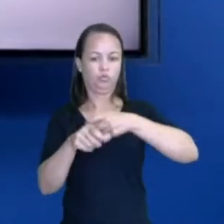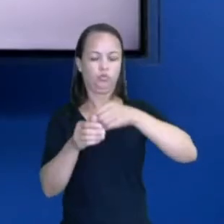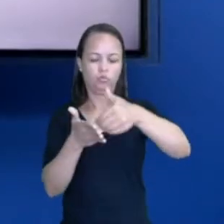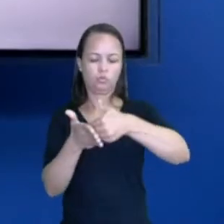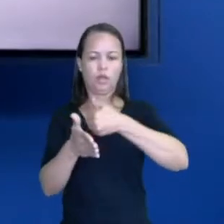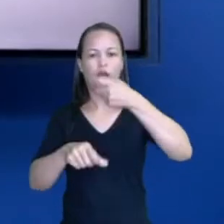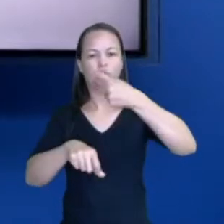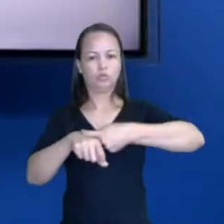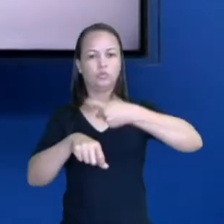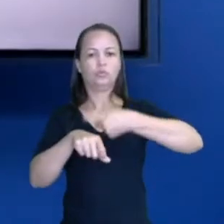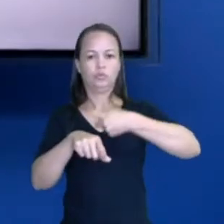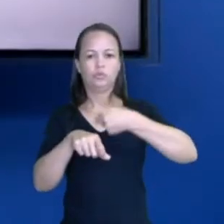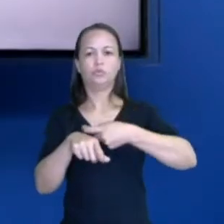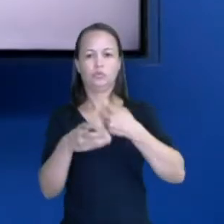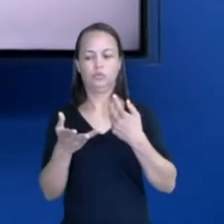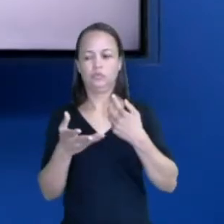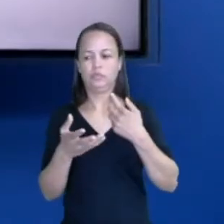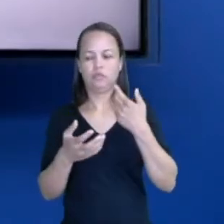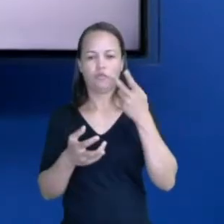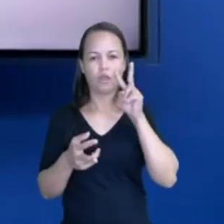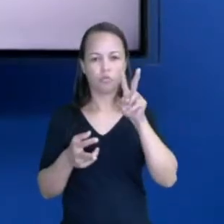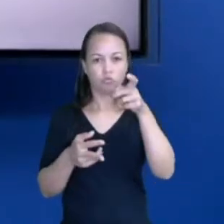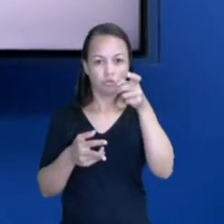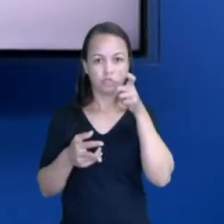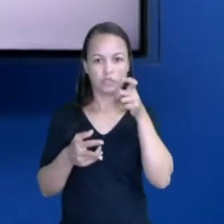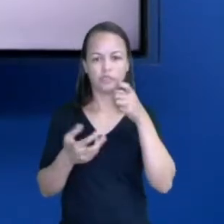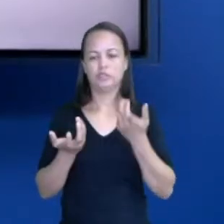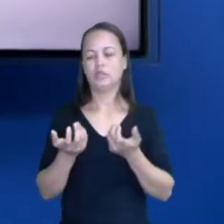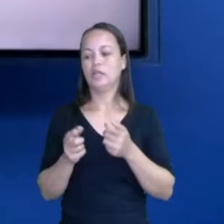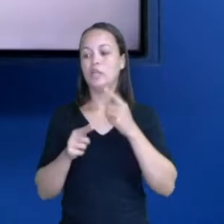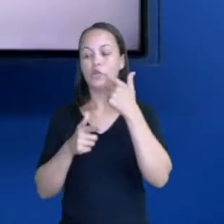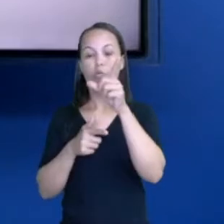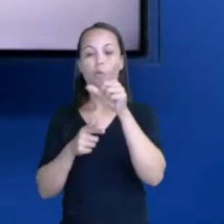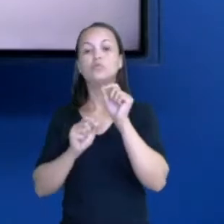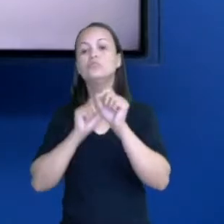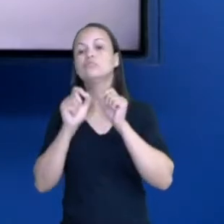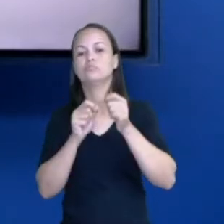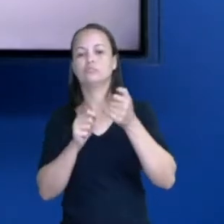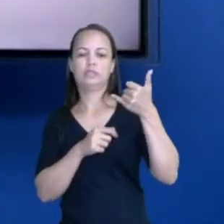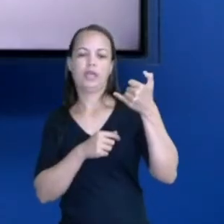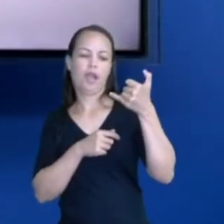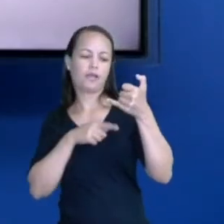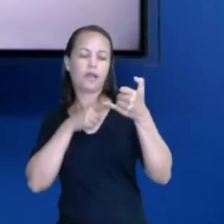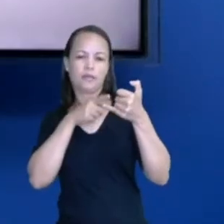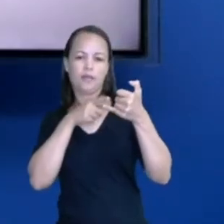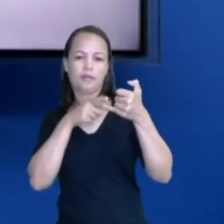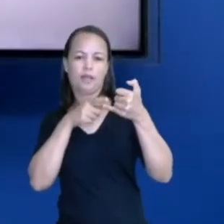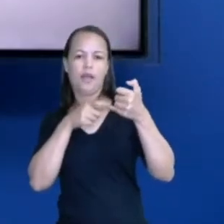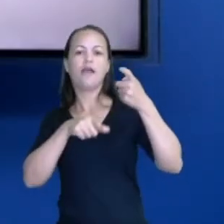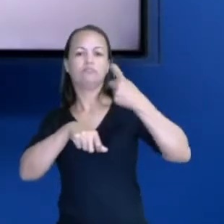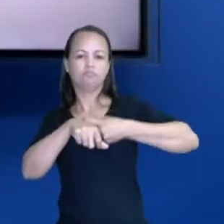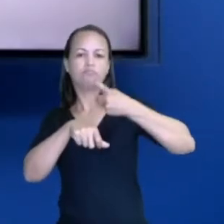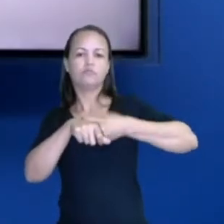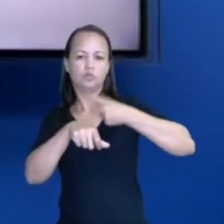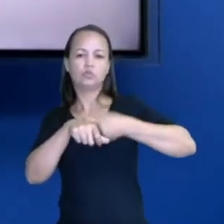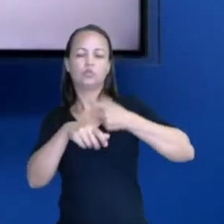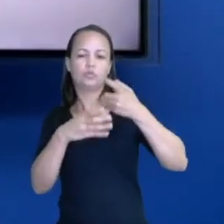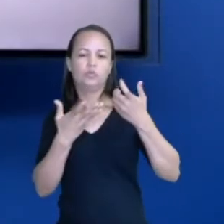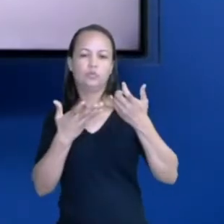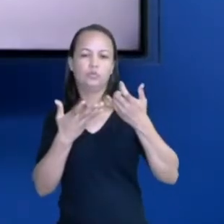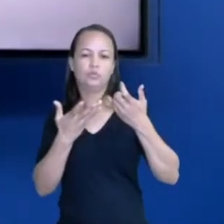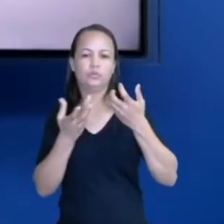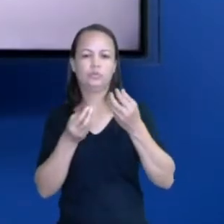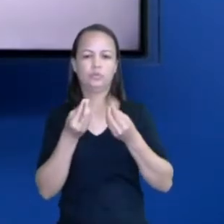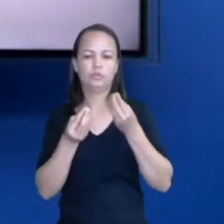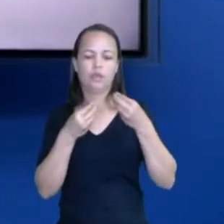vai ser flexível, vocês vão ver aí um xizinho nela. E o outro material é a canetinha, né? A caneta também é um material